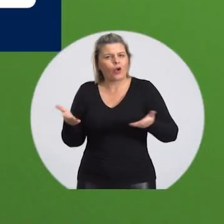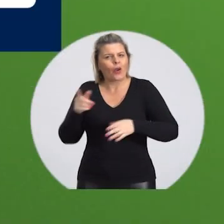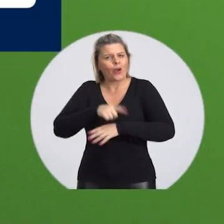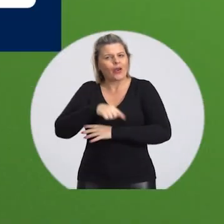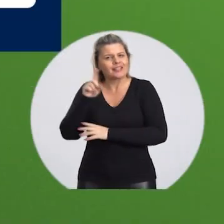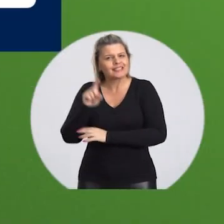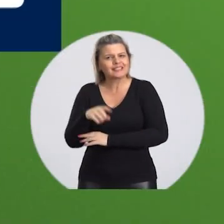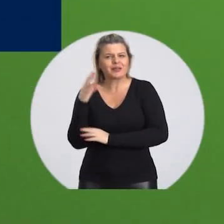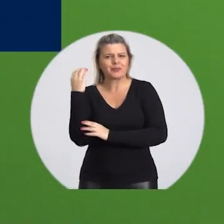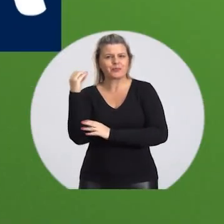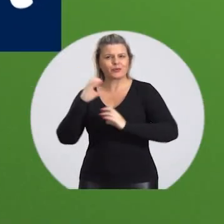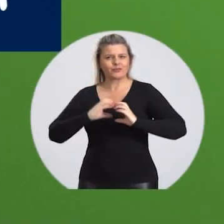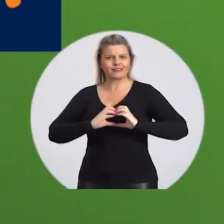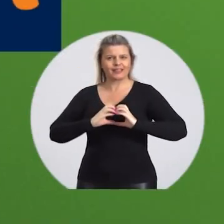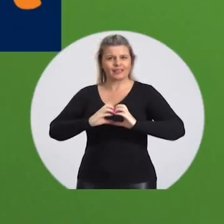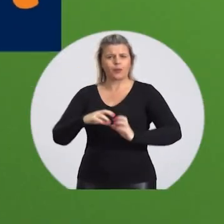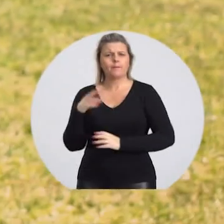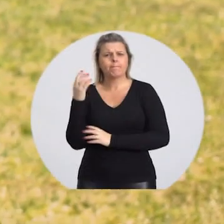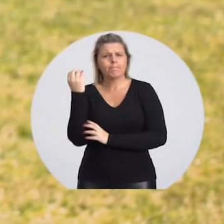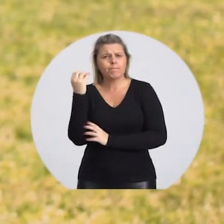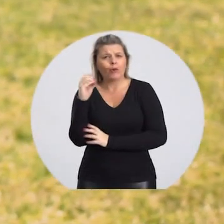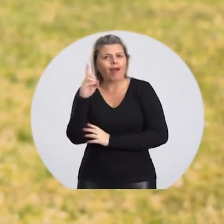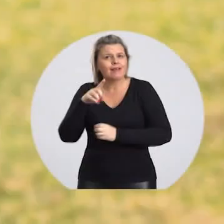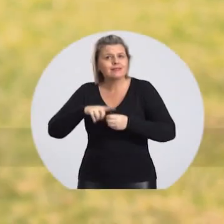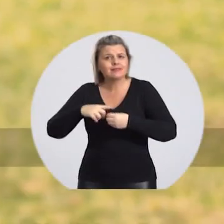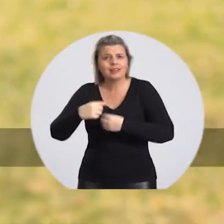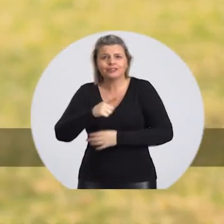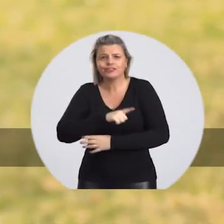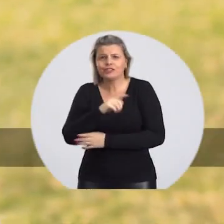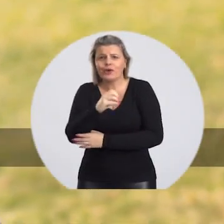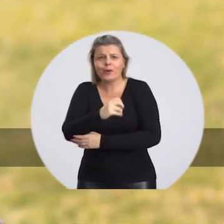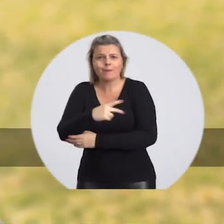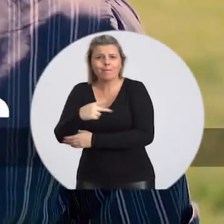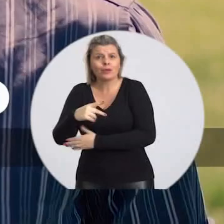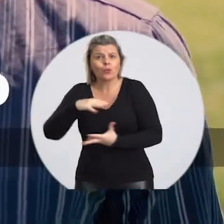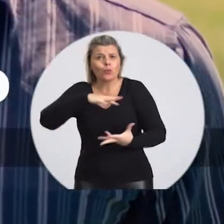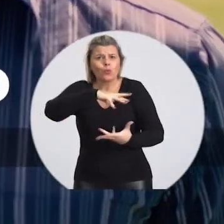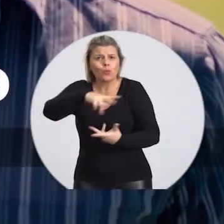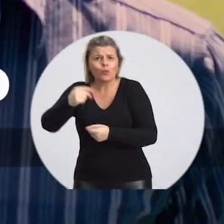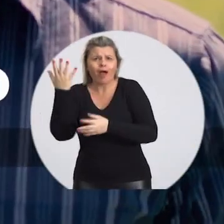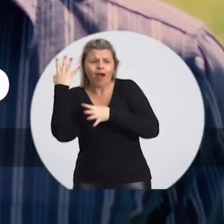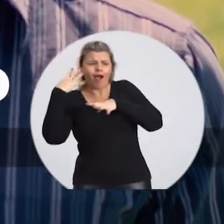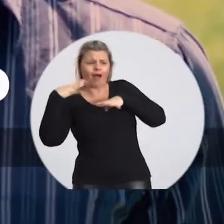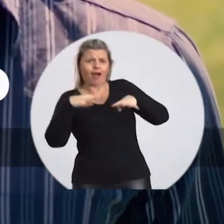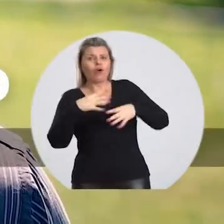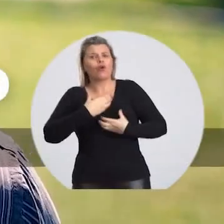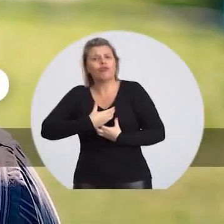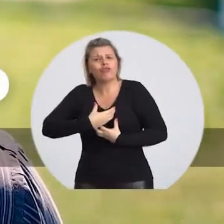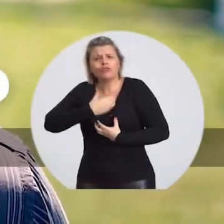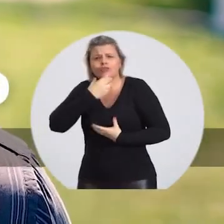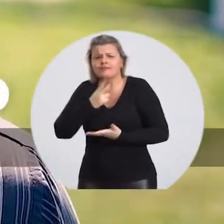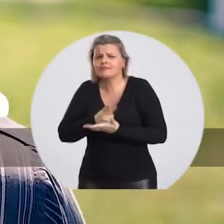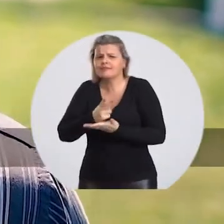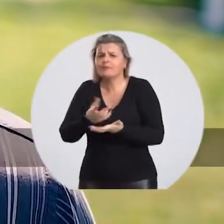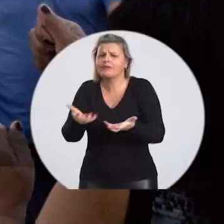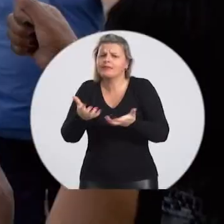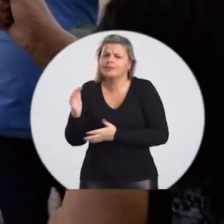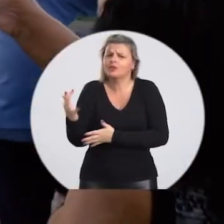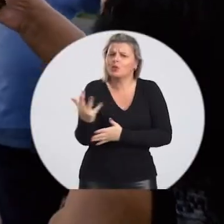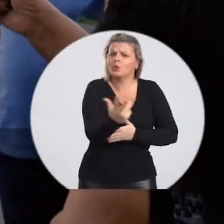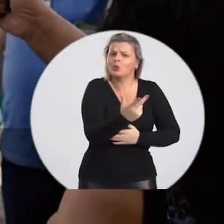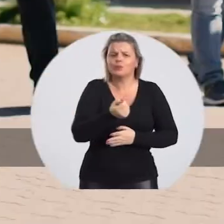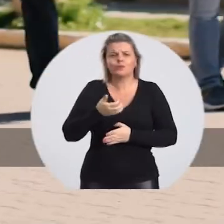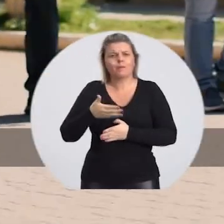É hora de ser porto-alegrista. Porto Alegre é a cidade do orçamento participativo. O mundo reconheceu